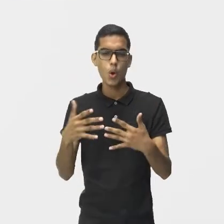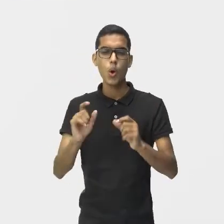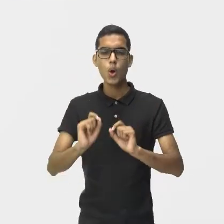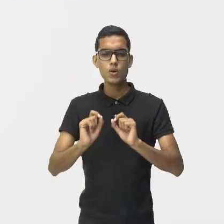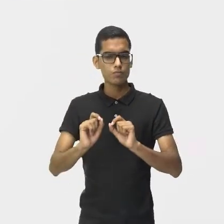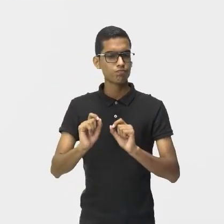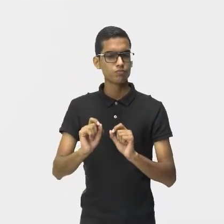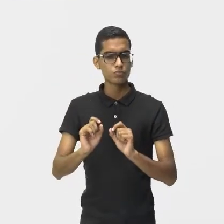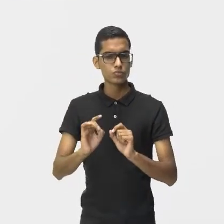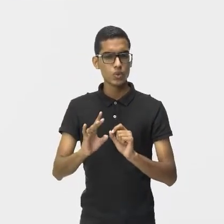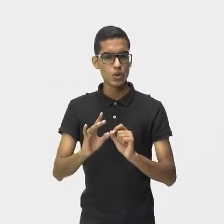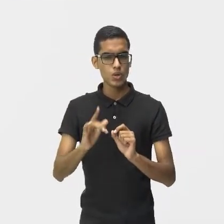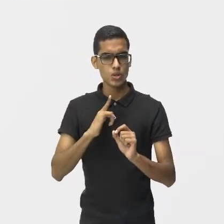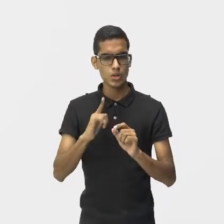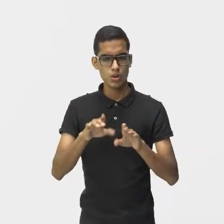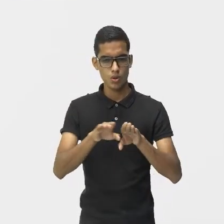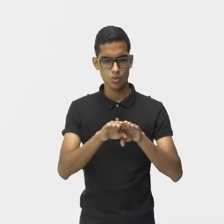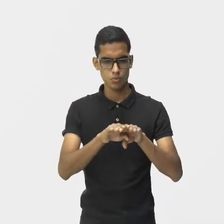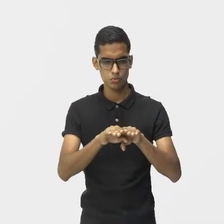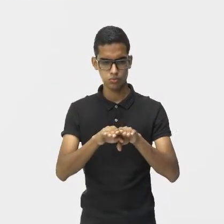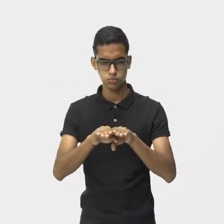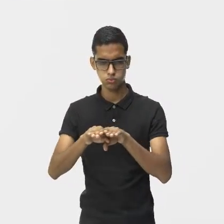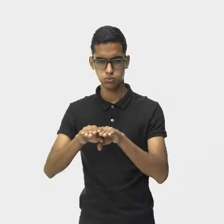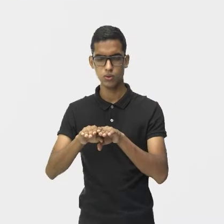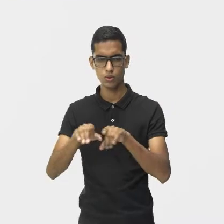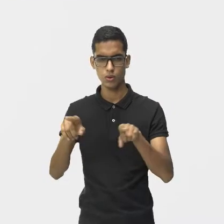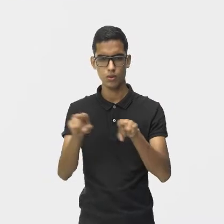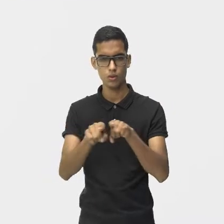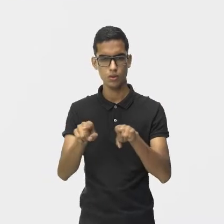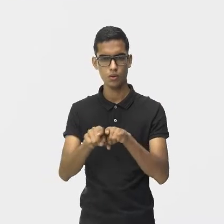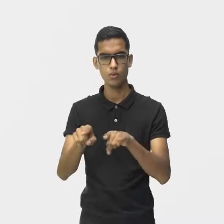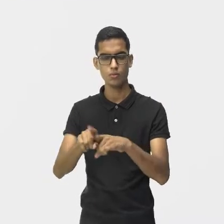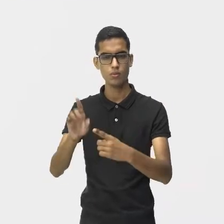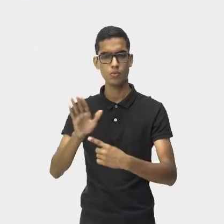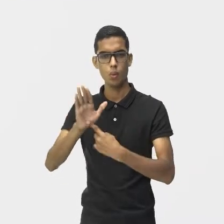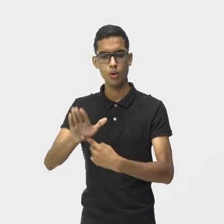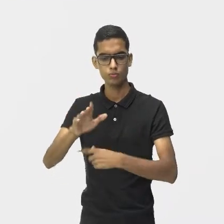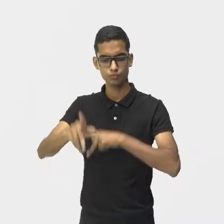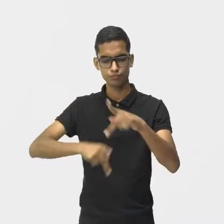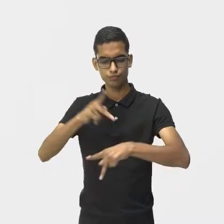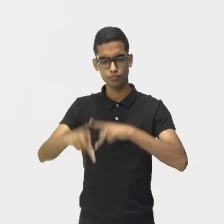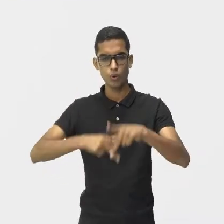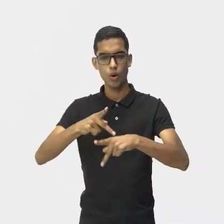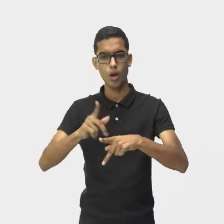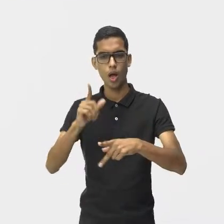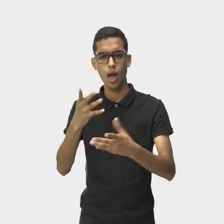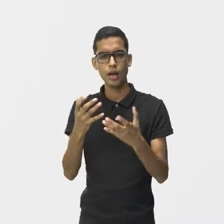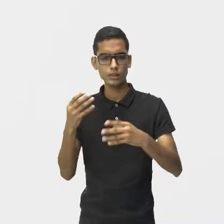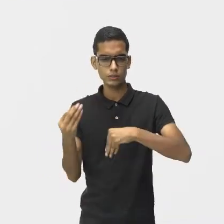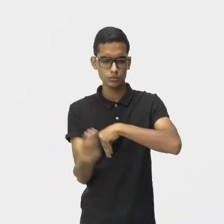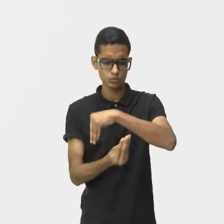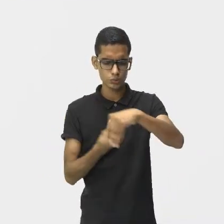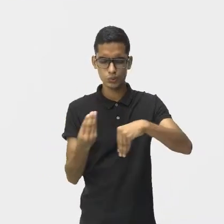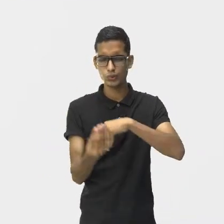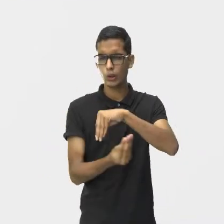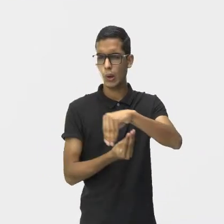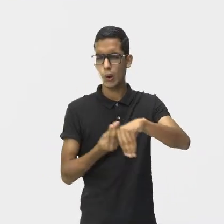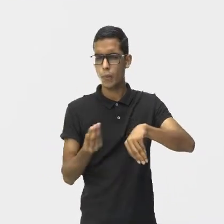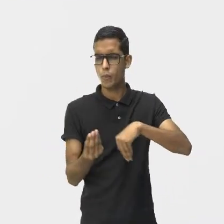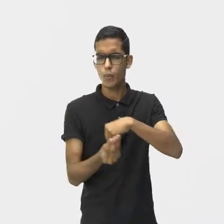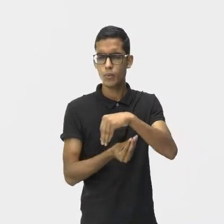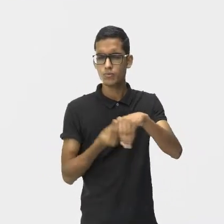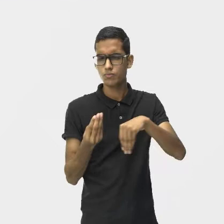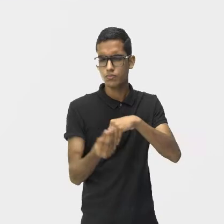alienação, leva a população a um processo de homogeneização, já que